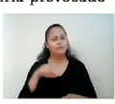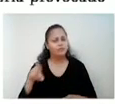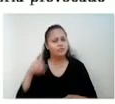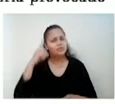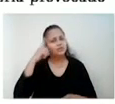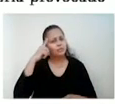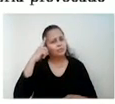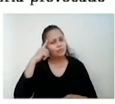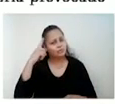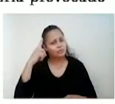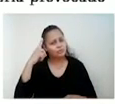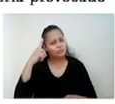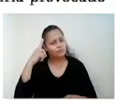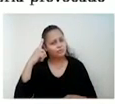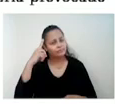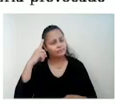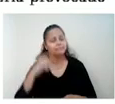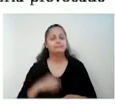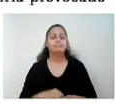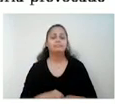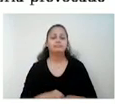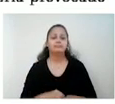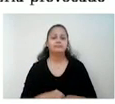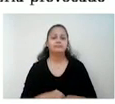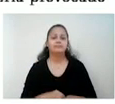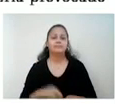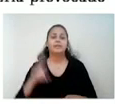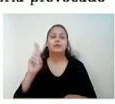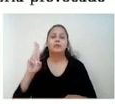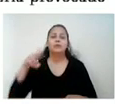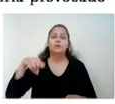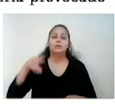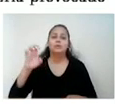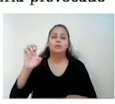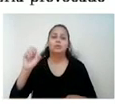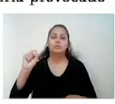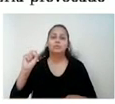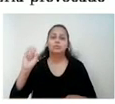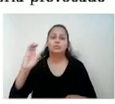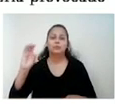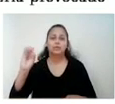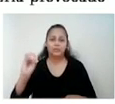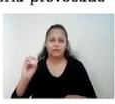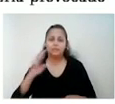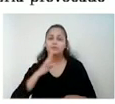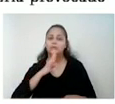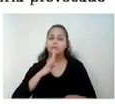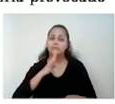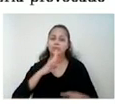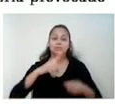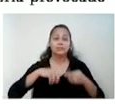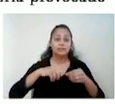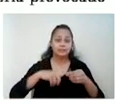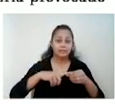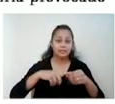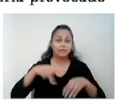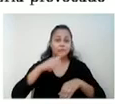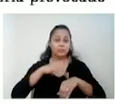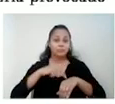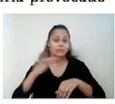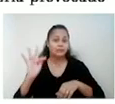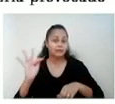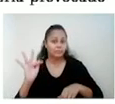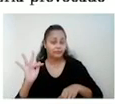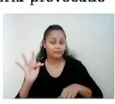Você já pensou nisso? Né? A Unesco reconhece a cidade de Carcassonne, na França,